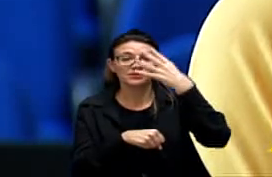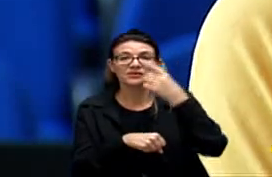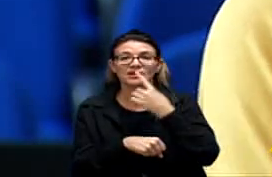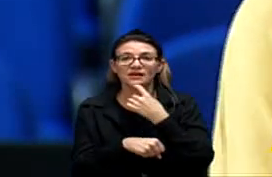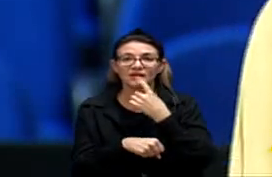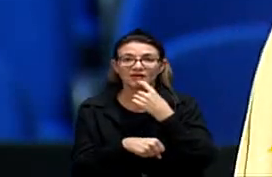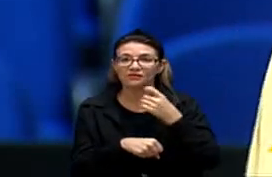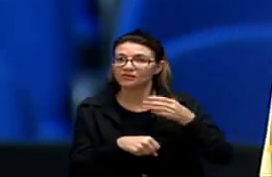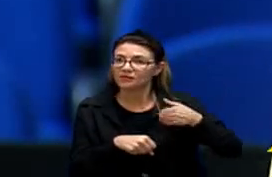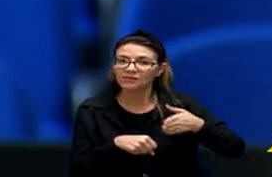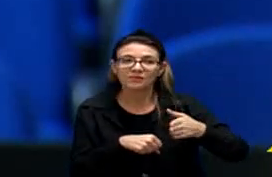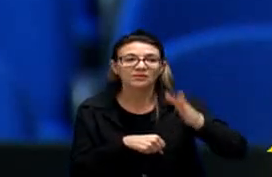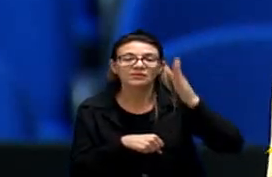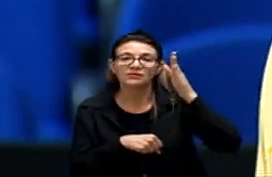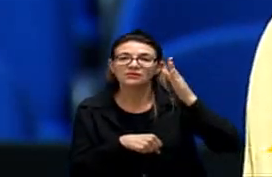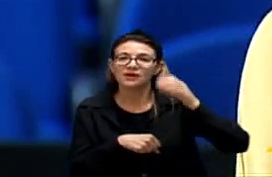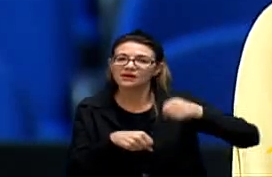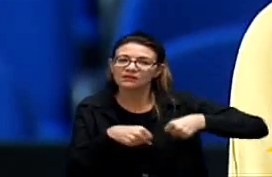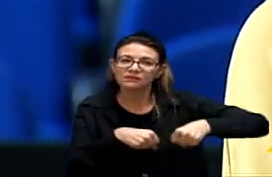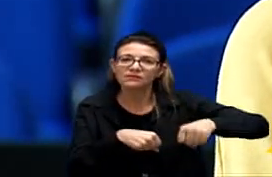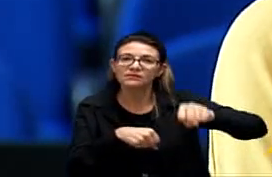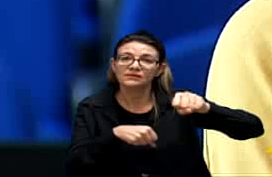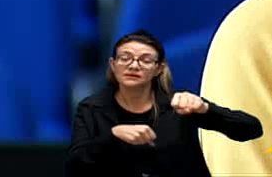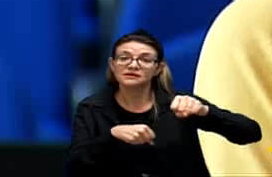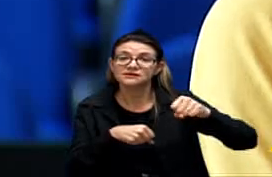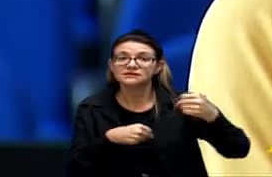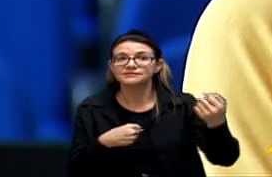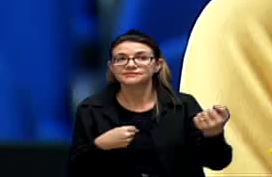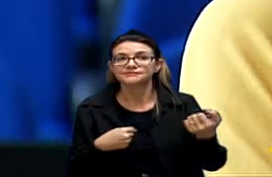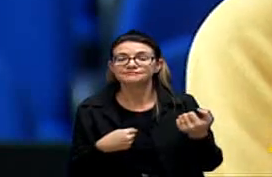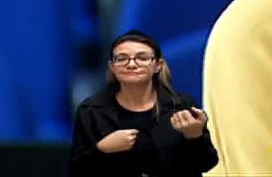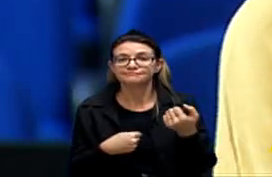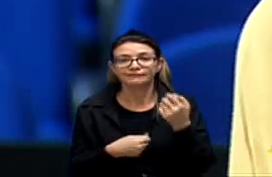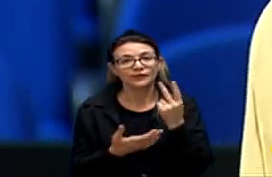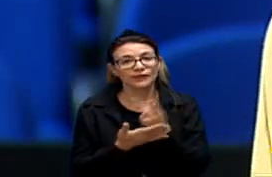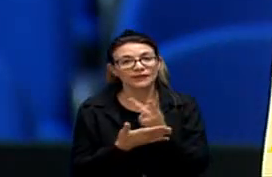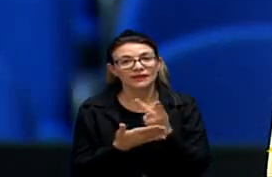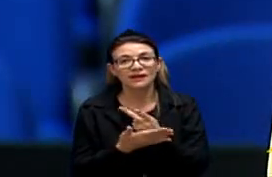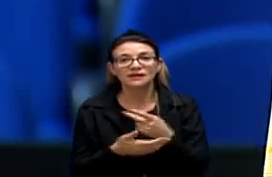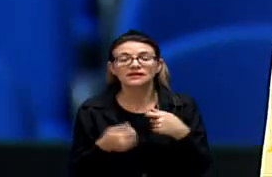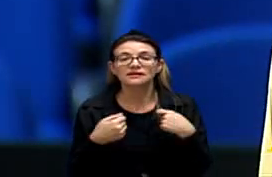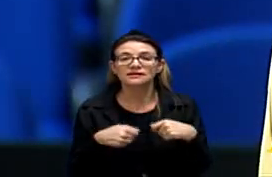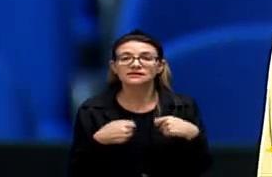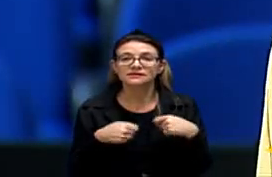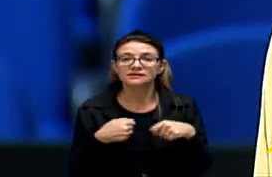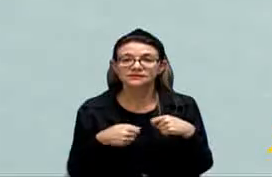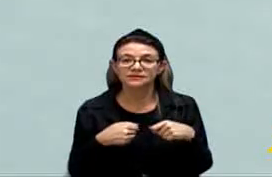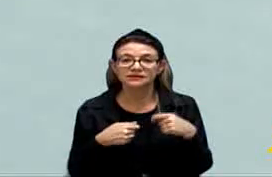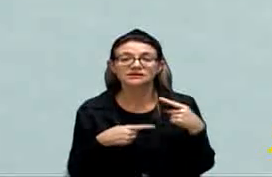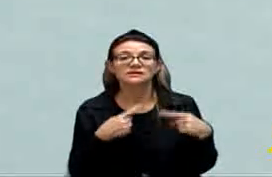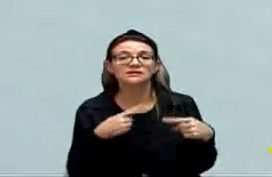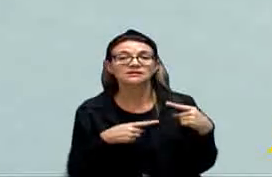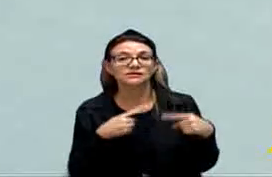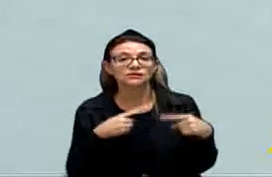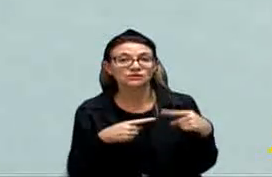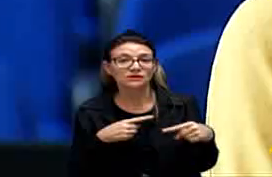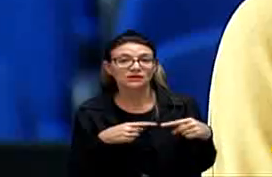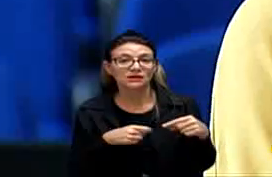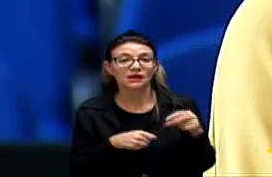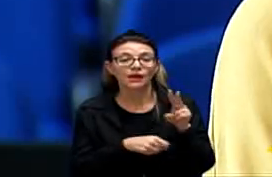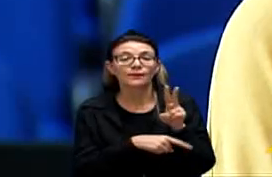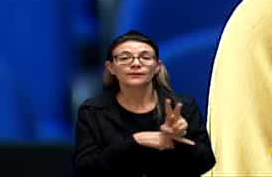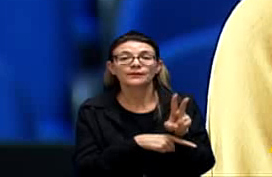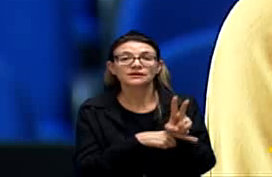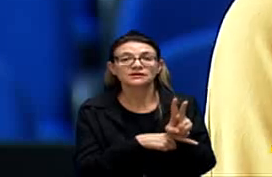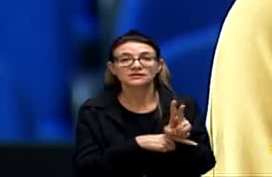acelera né Tem várias questões que precisam discutir qual que é também a proteção que ele tem Porque de fato